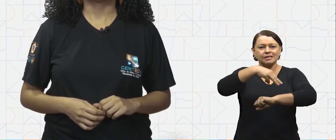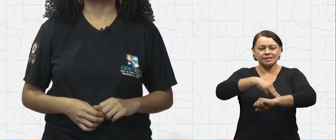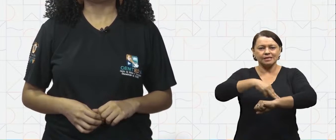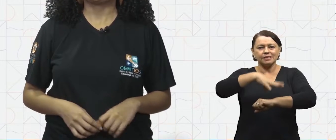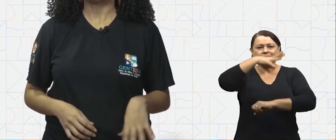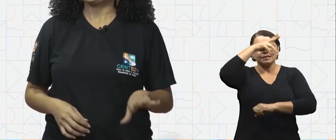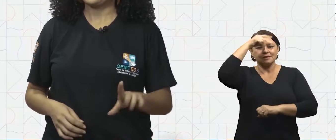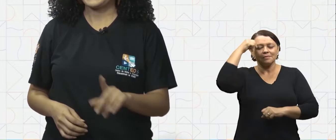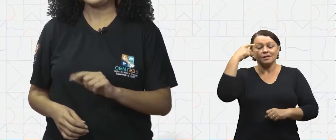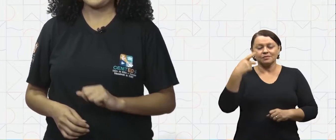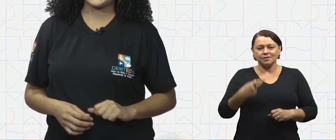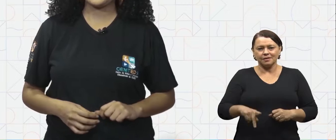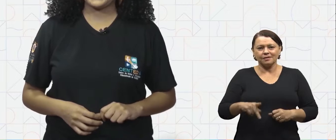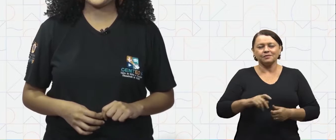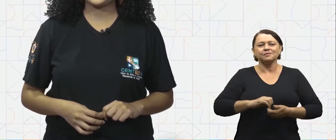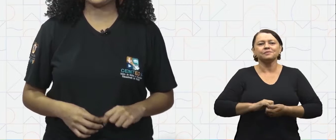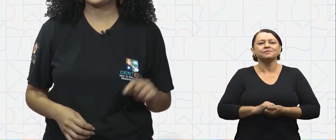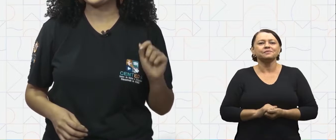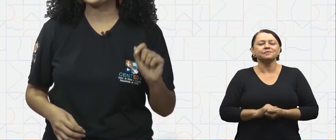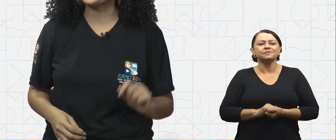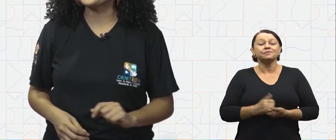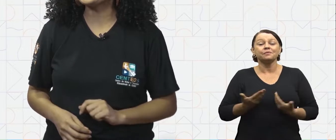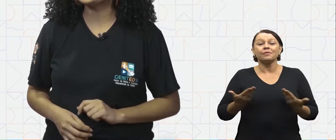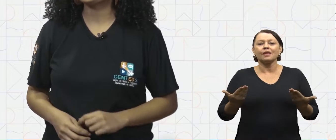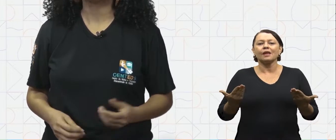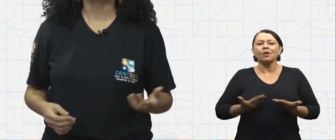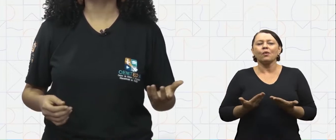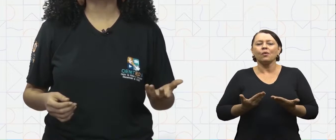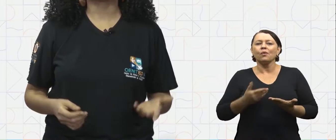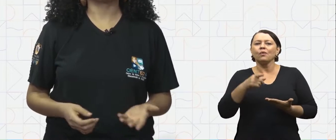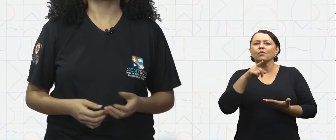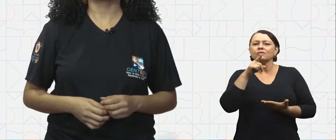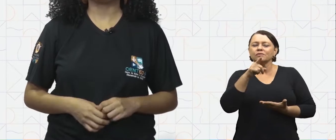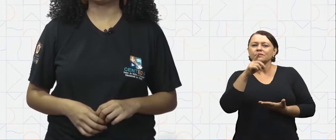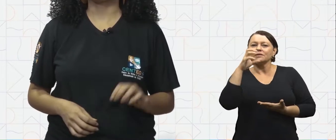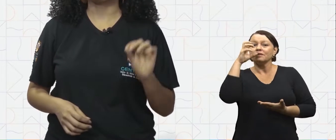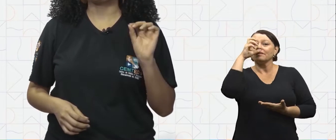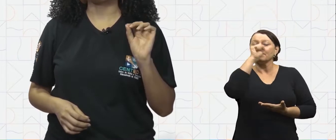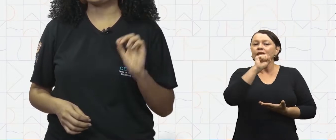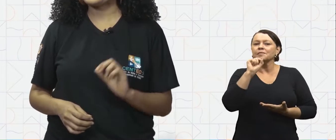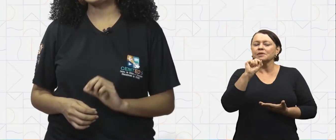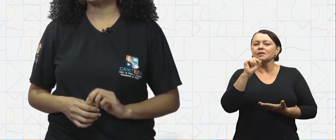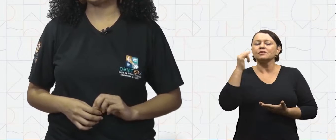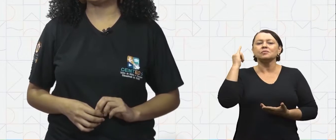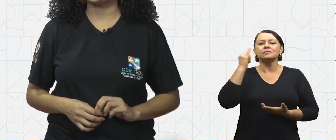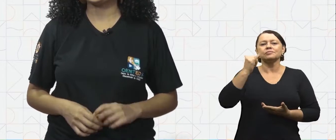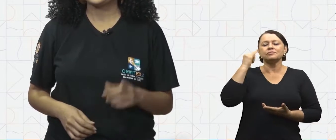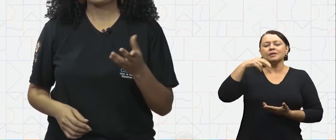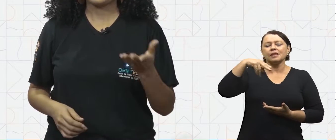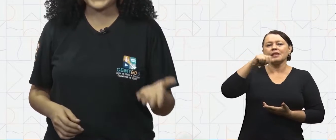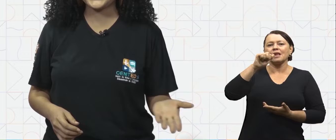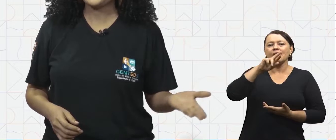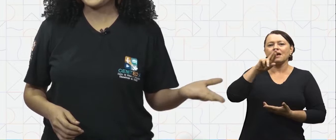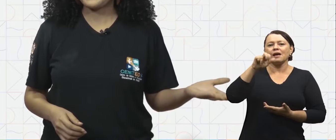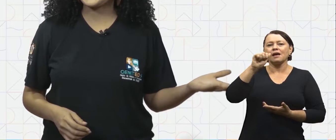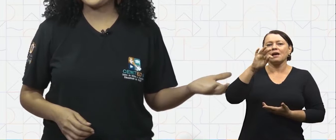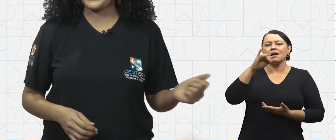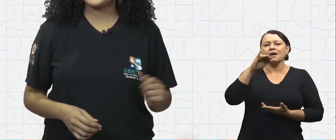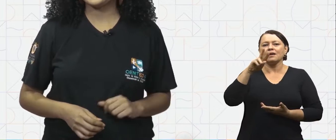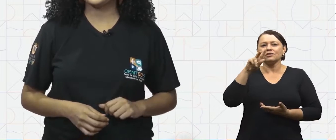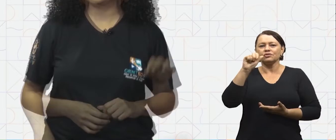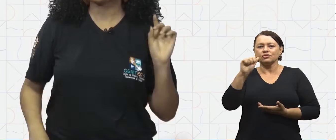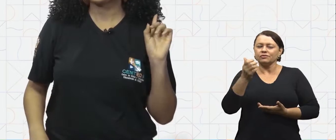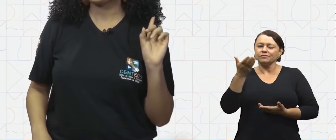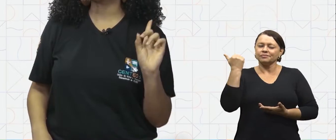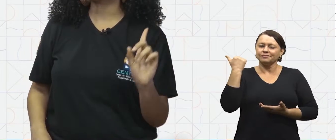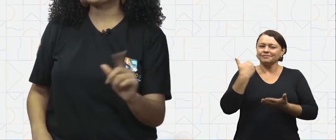Tecnologias Educacionais da CMED Manaus. Hoje você aprenderá sobre narrativas. Partiu para mais uma